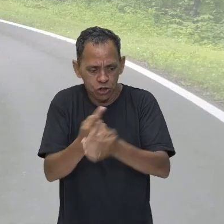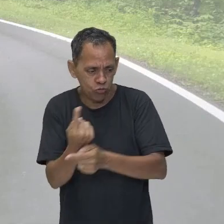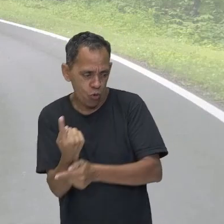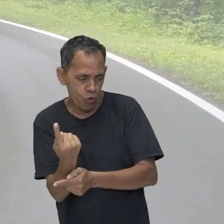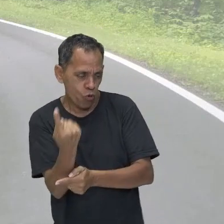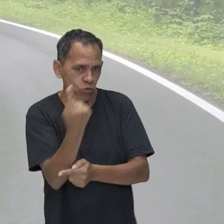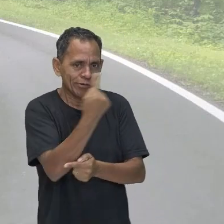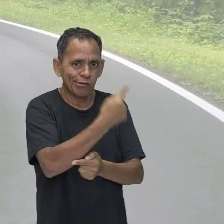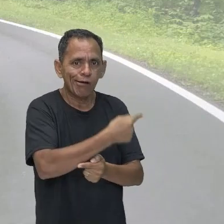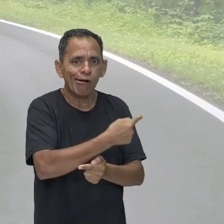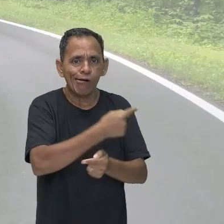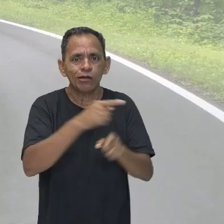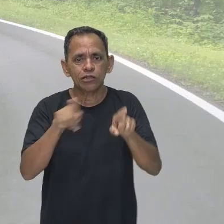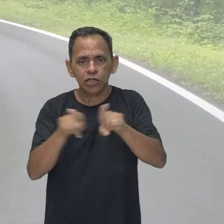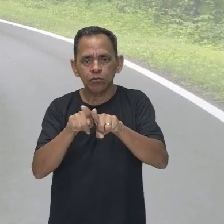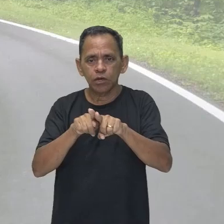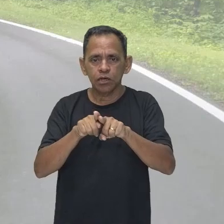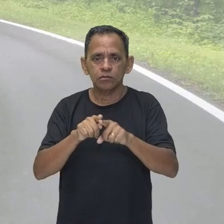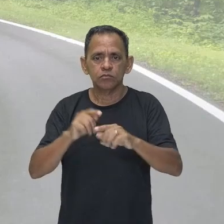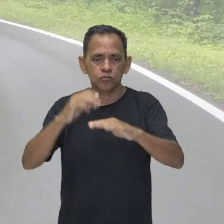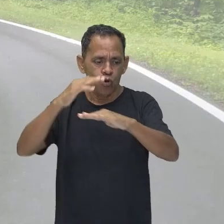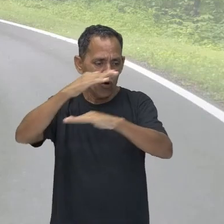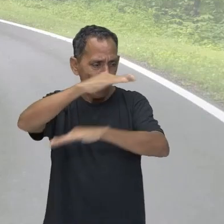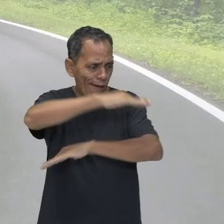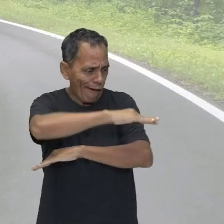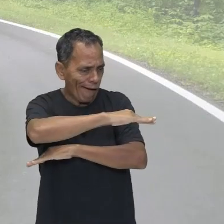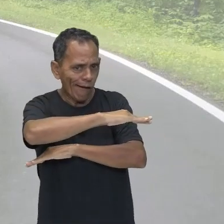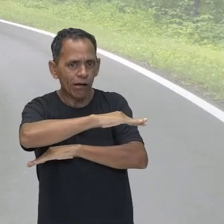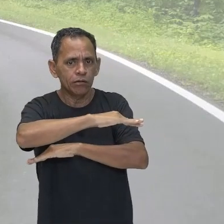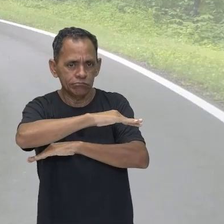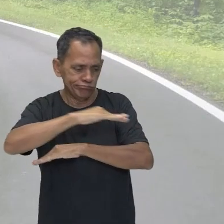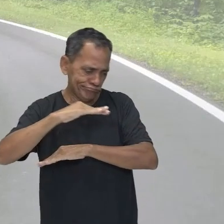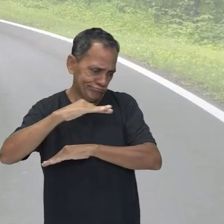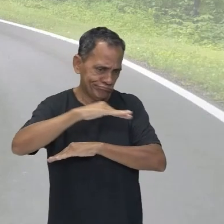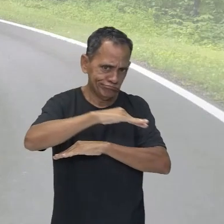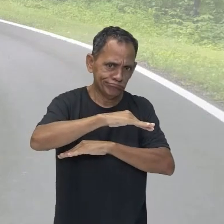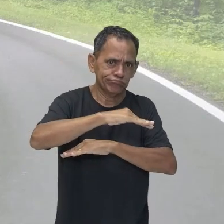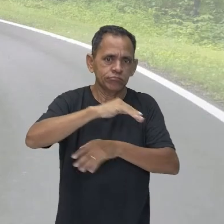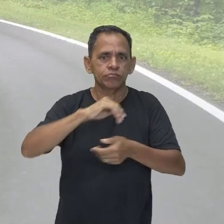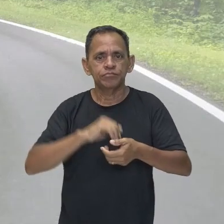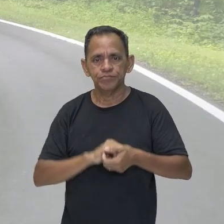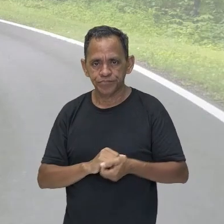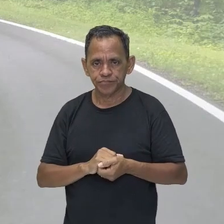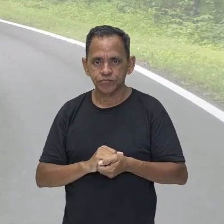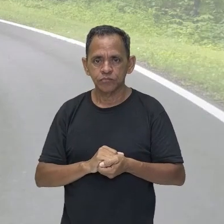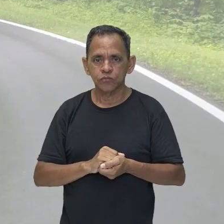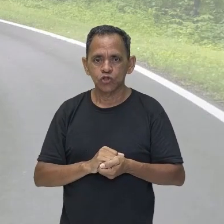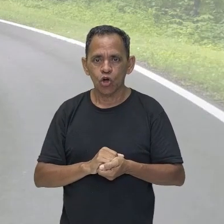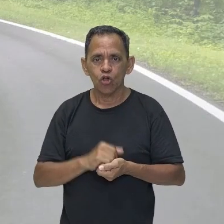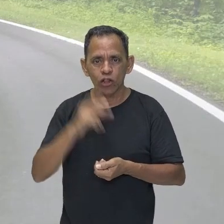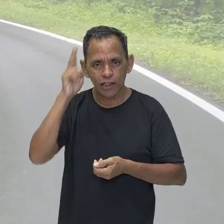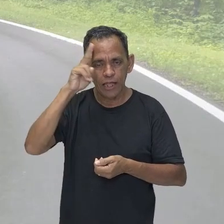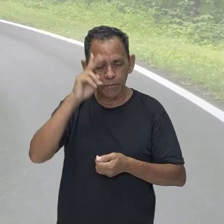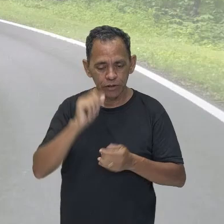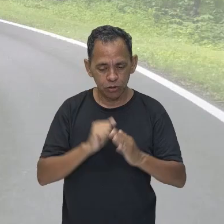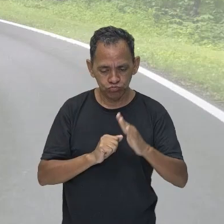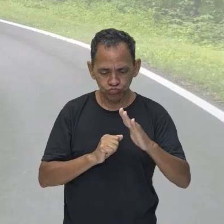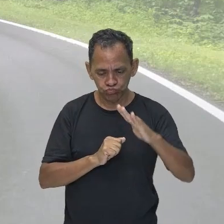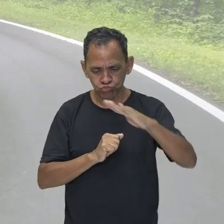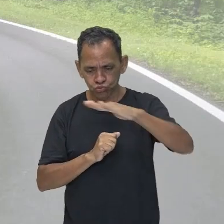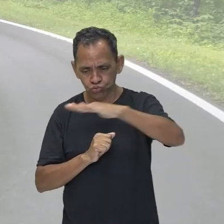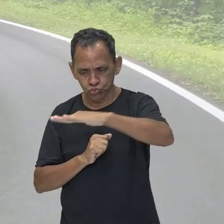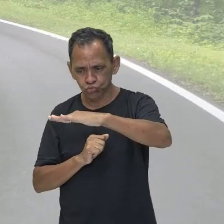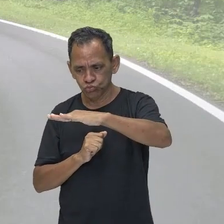seta. Aquele carro que está apontando no mesmo sentido da seta, ele está com uma velocidade positiva,